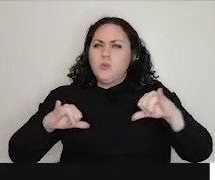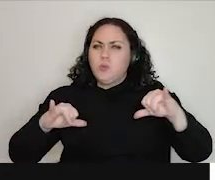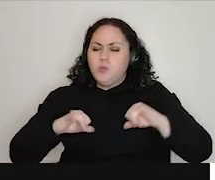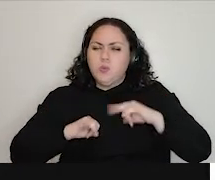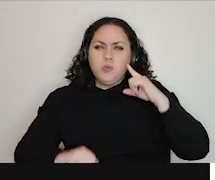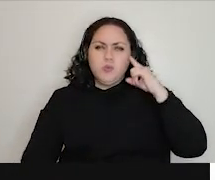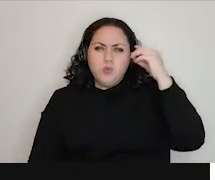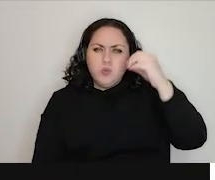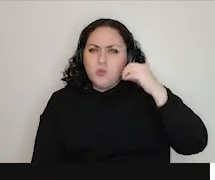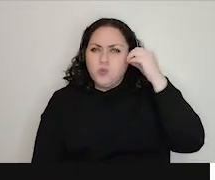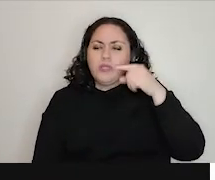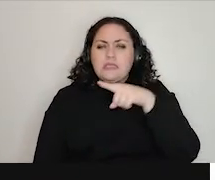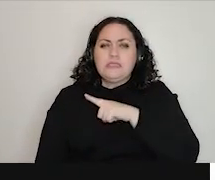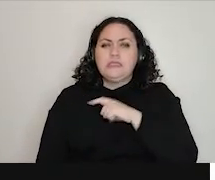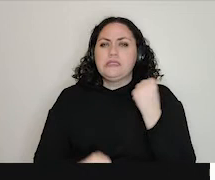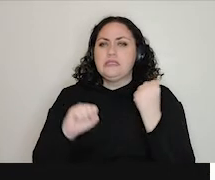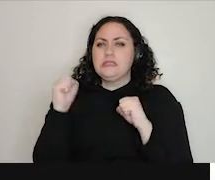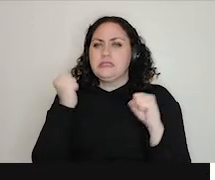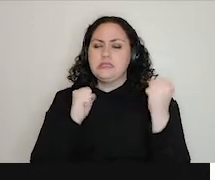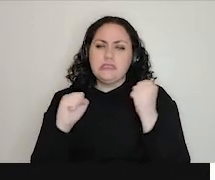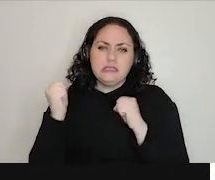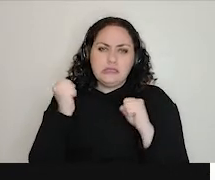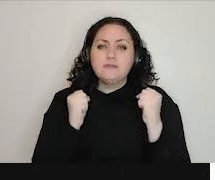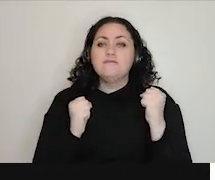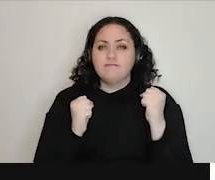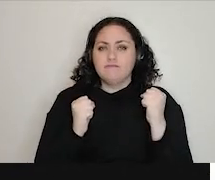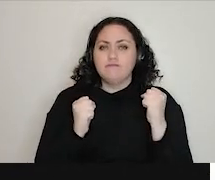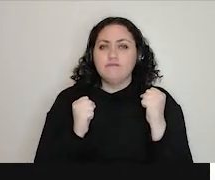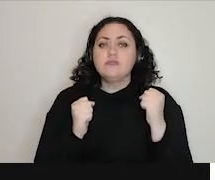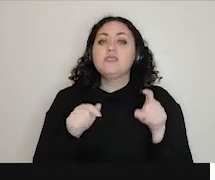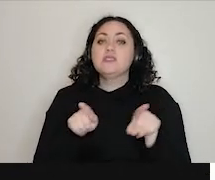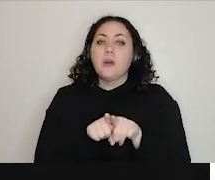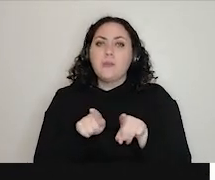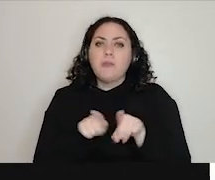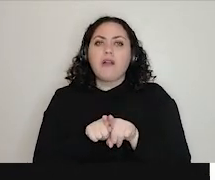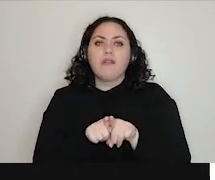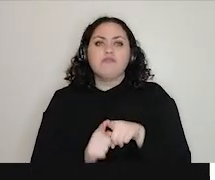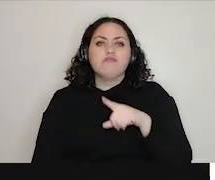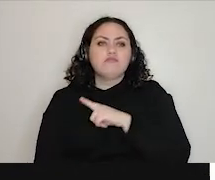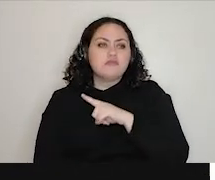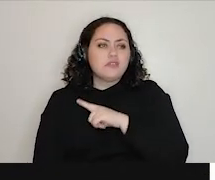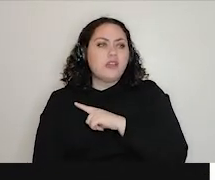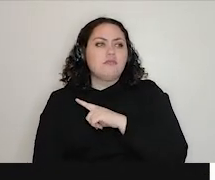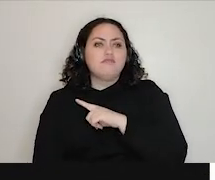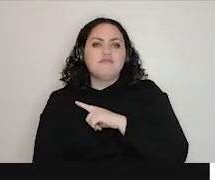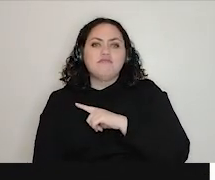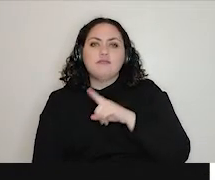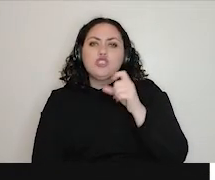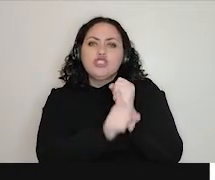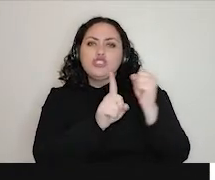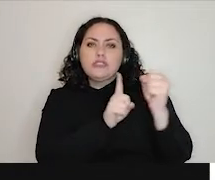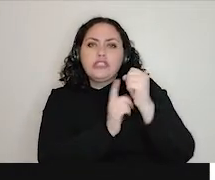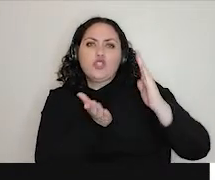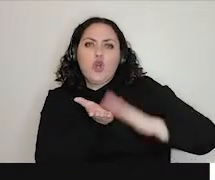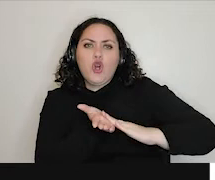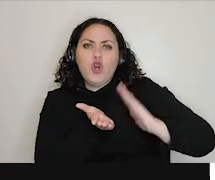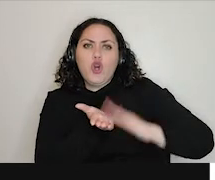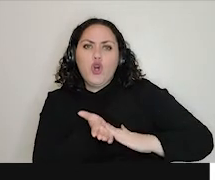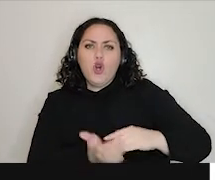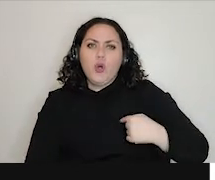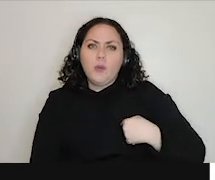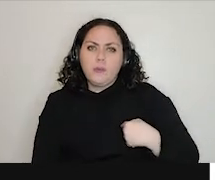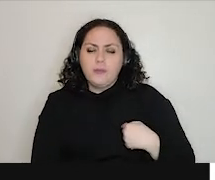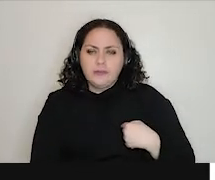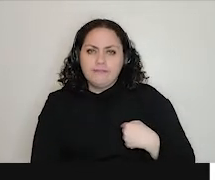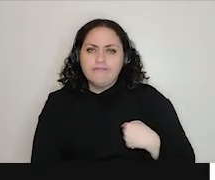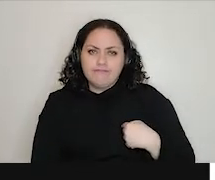sofrimento psíquico, né, de ansiedade, né, dessa cobrança que a sociedade impõe,